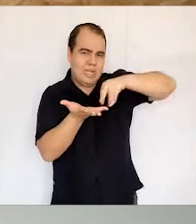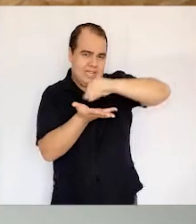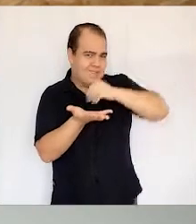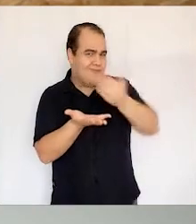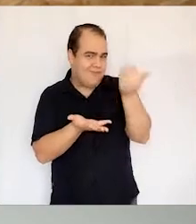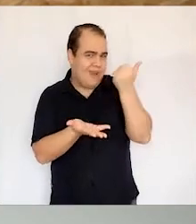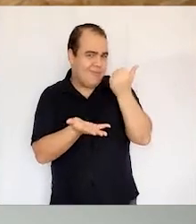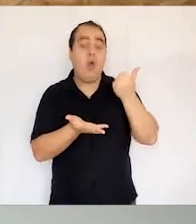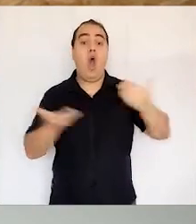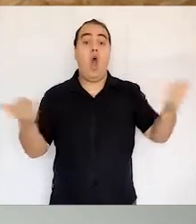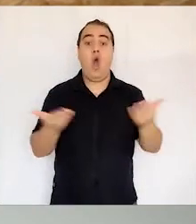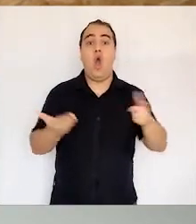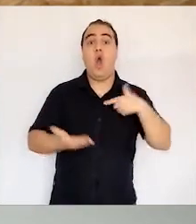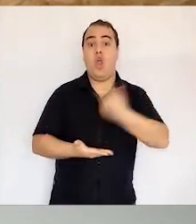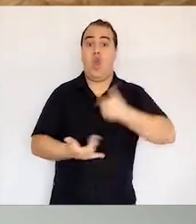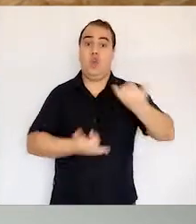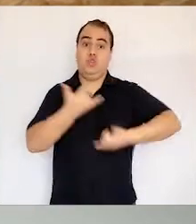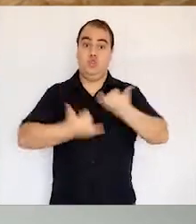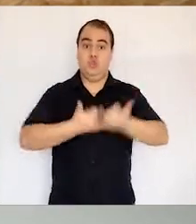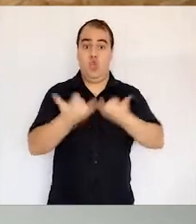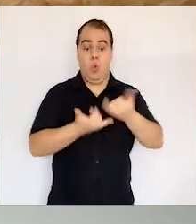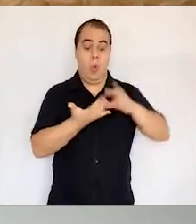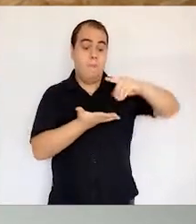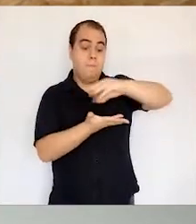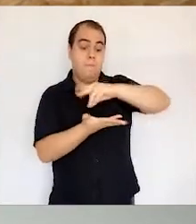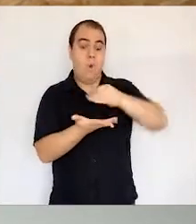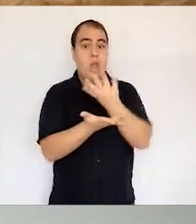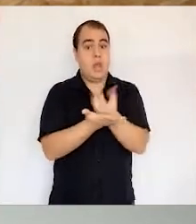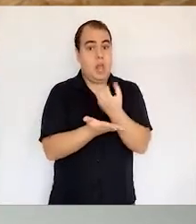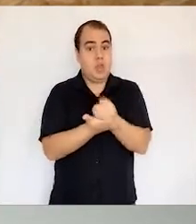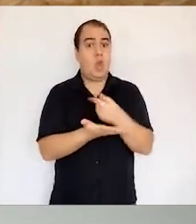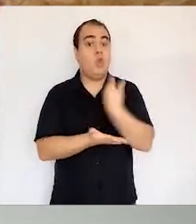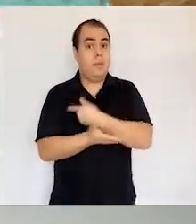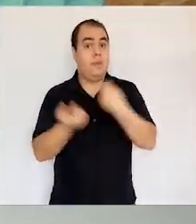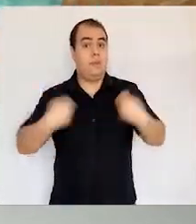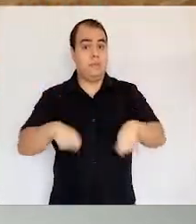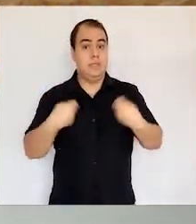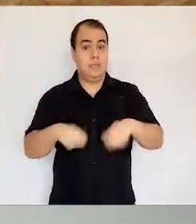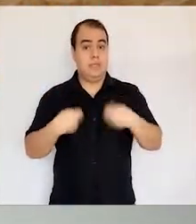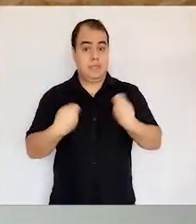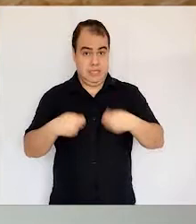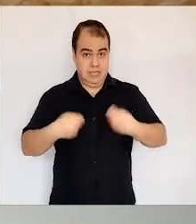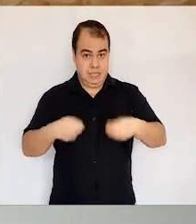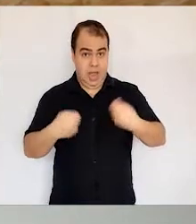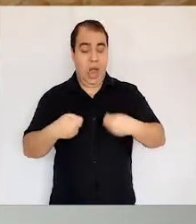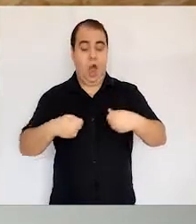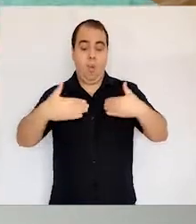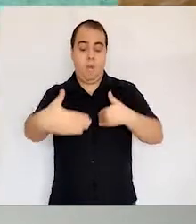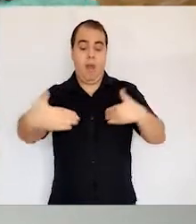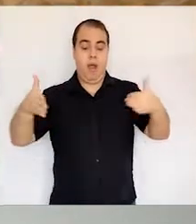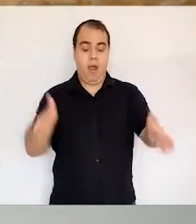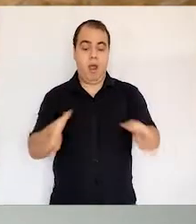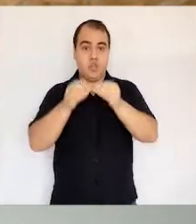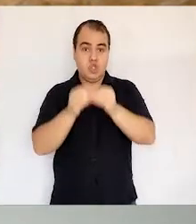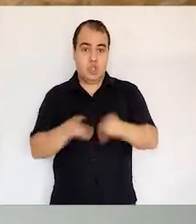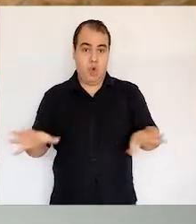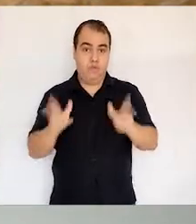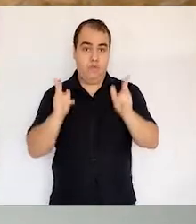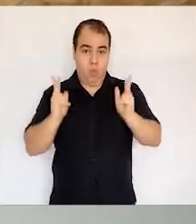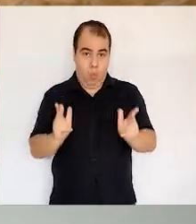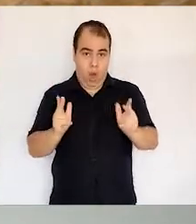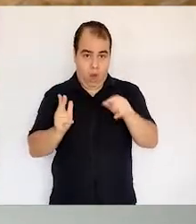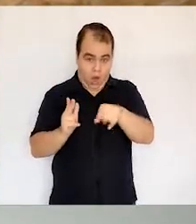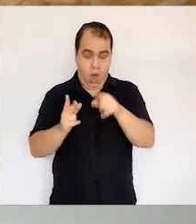gente vai fazer o jogo dos polinizadores hoje. E a gente vai precisar de uma caixa de ovos como essa. A gente também vai